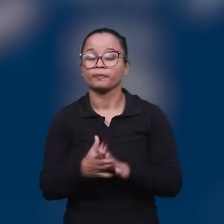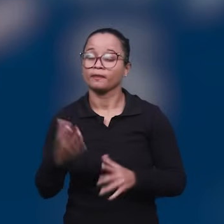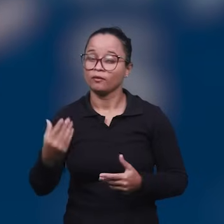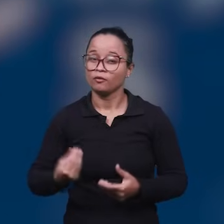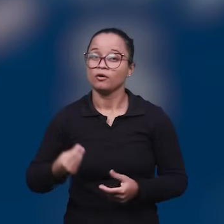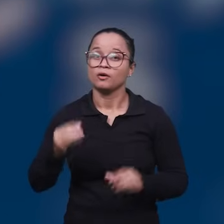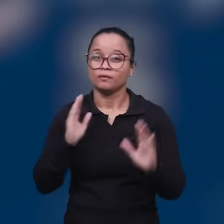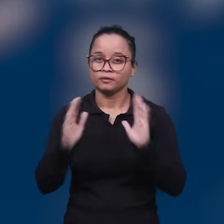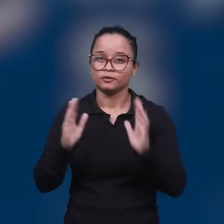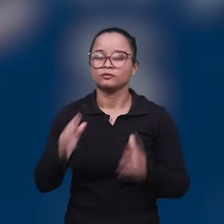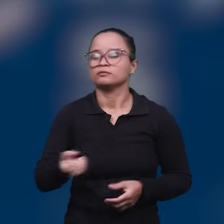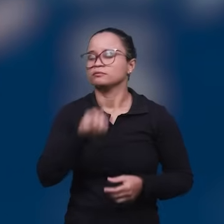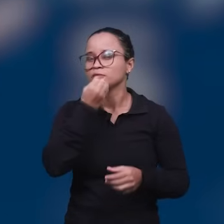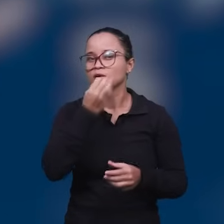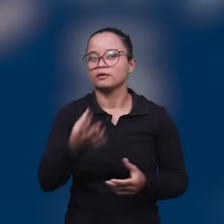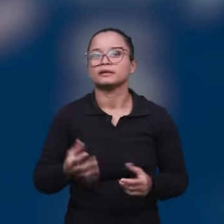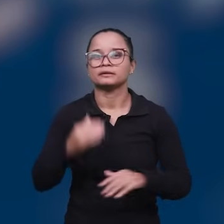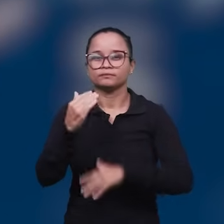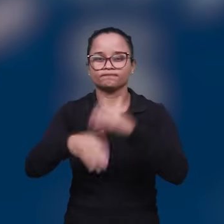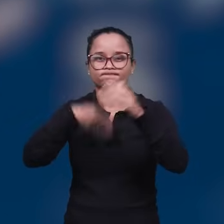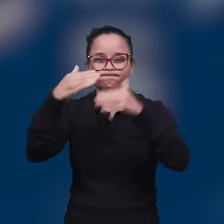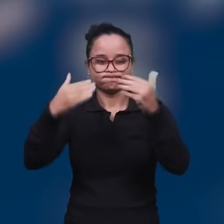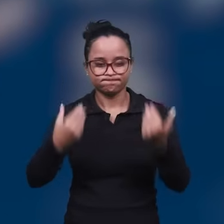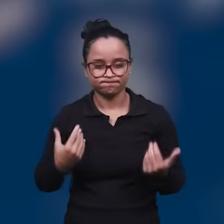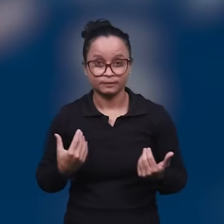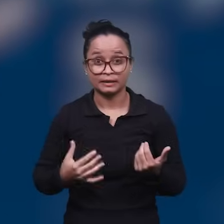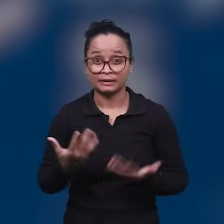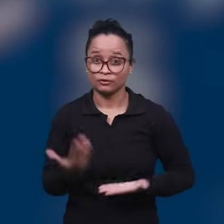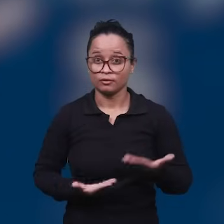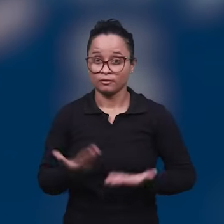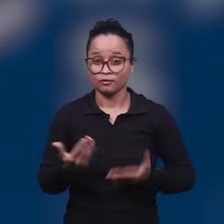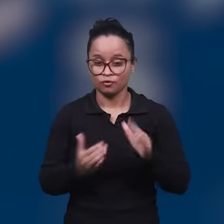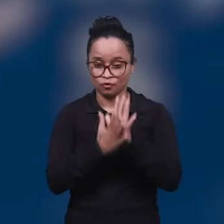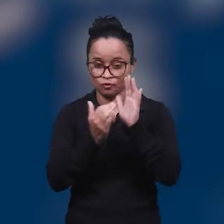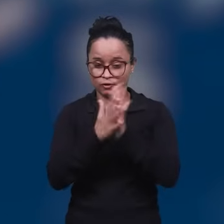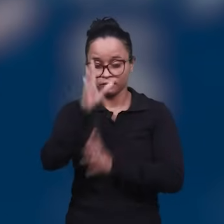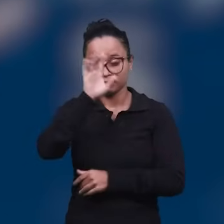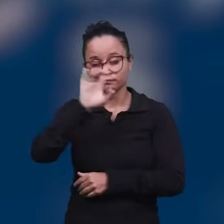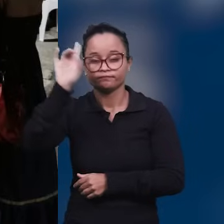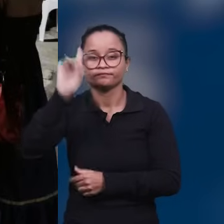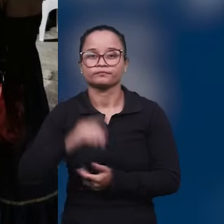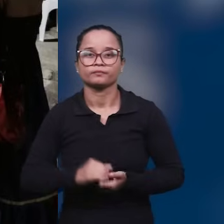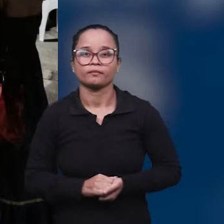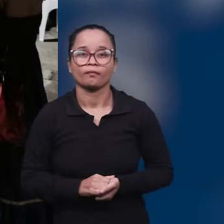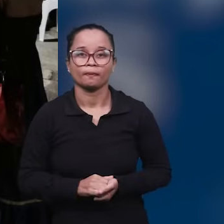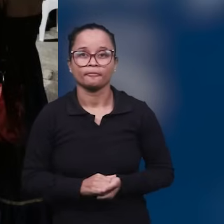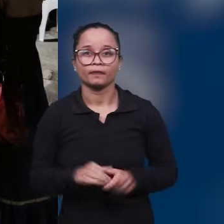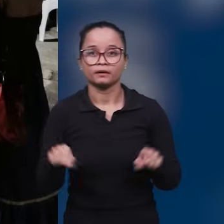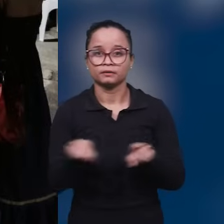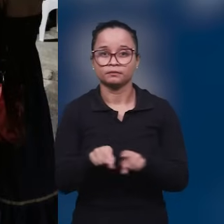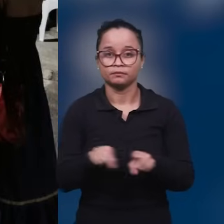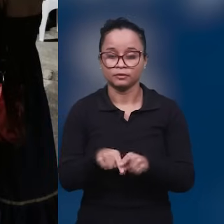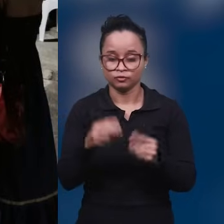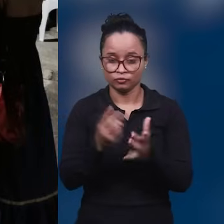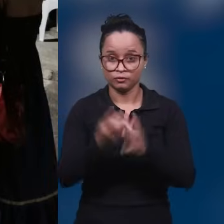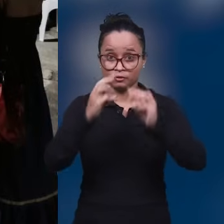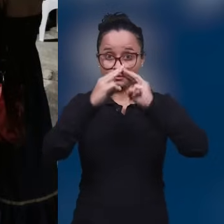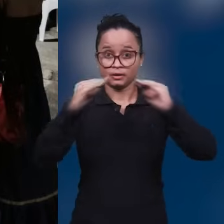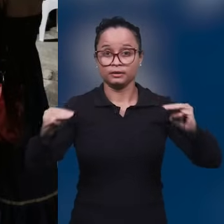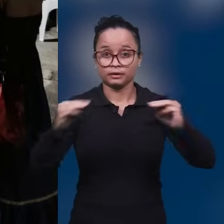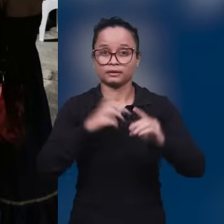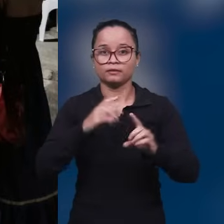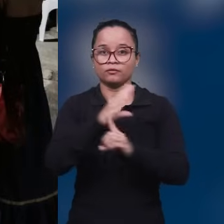tocar louvores, falar do amor do Senhor e orar pela comunidade. E o nosso Deus honrou esse trabalho, levando